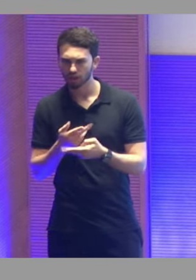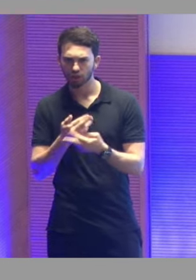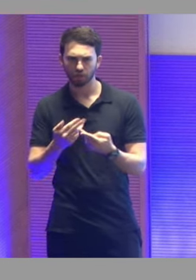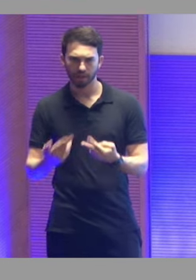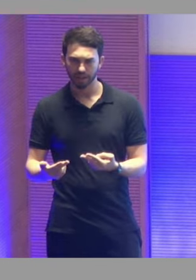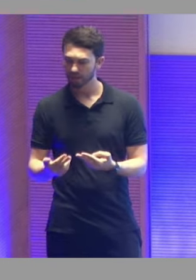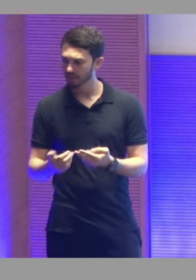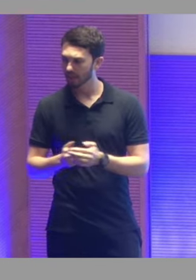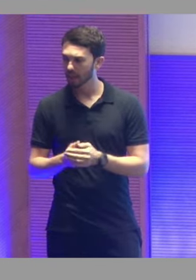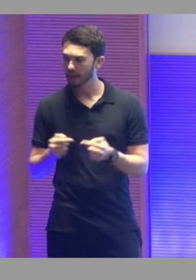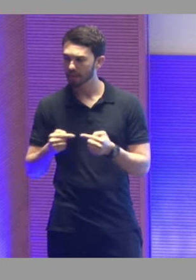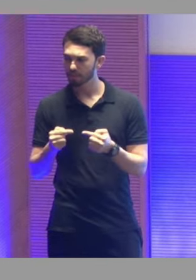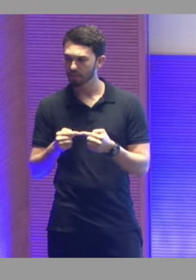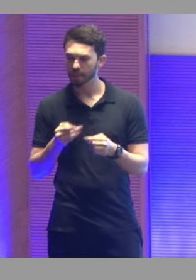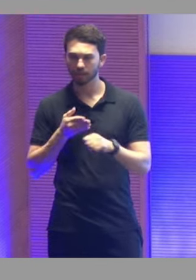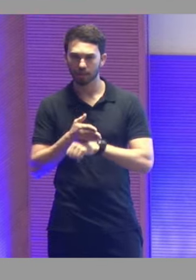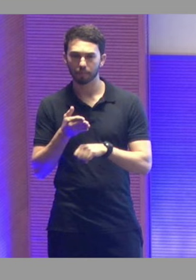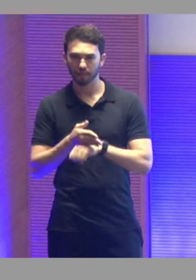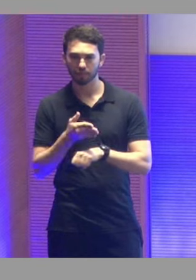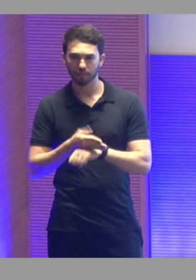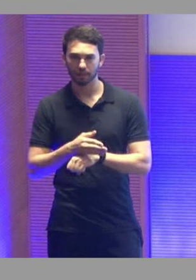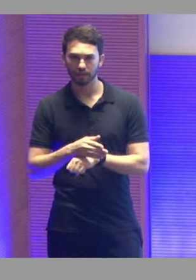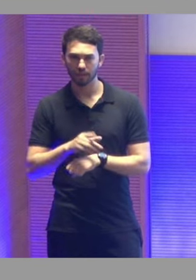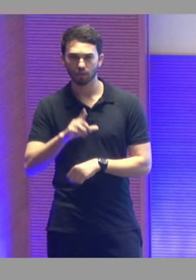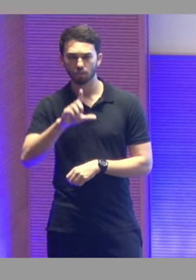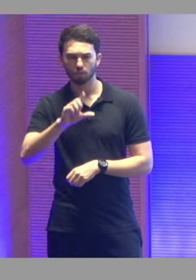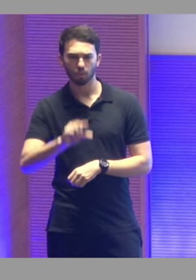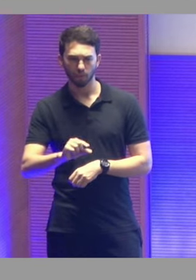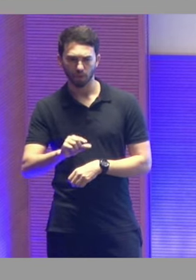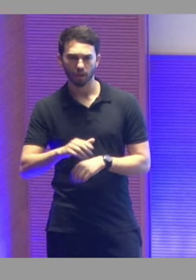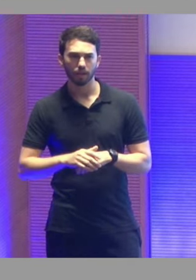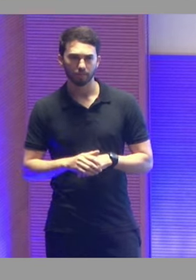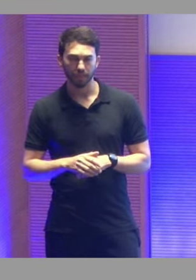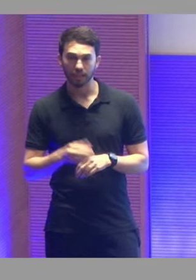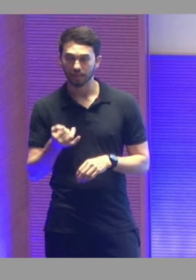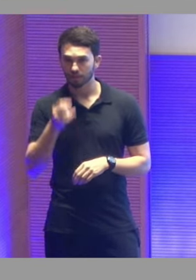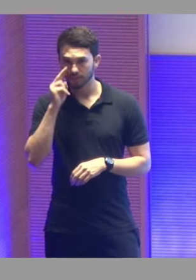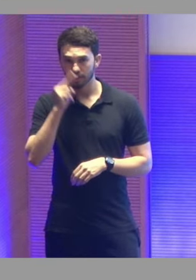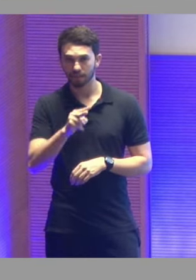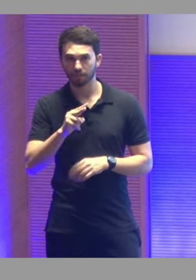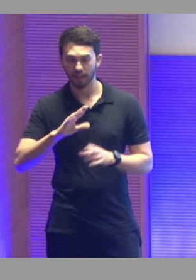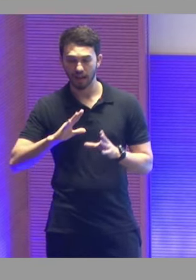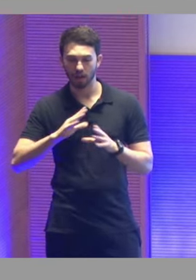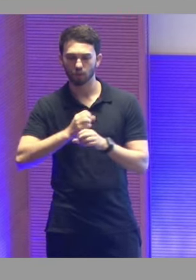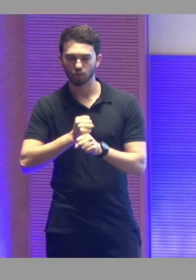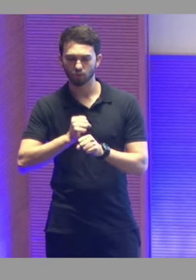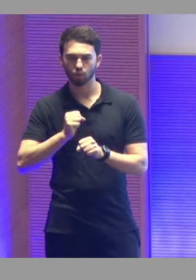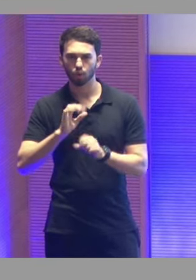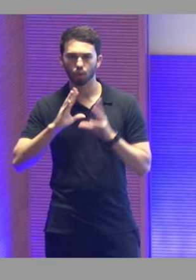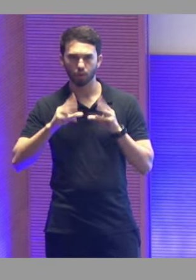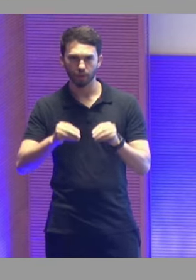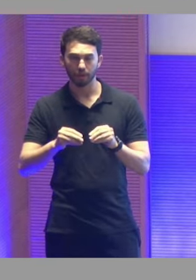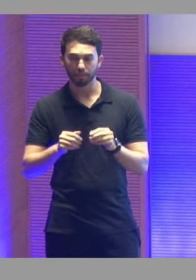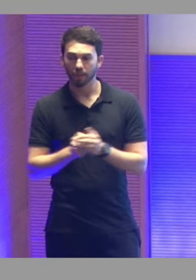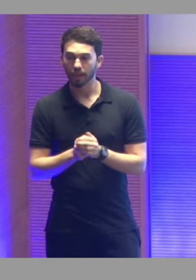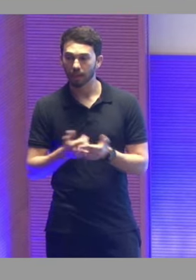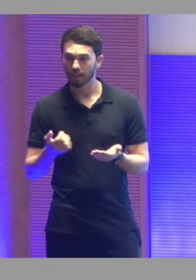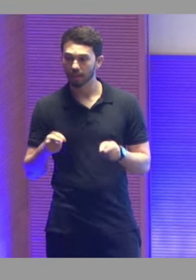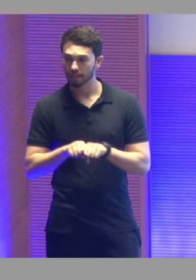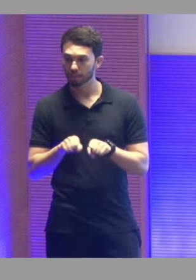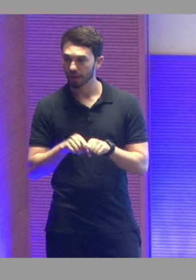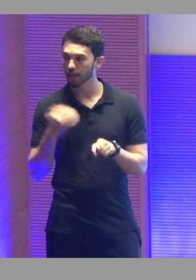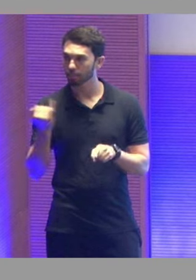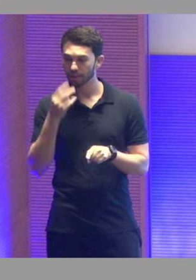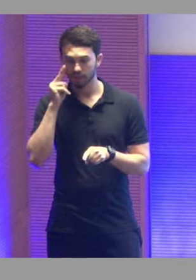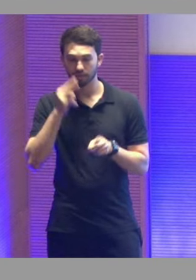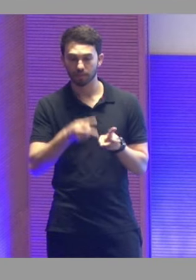Elas têm uma menor contribuição para essas emissões reportadas de scopo um quando a gente olha pro todo ainda assim cabe destacar que nos últimos anos a